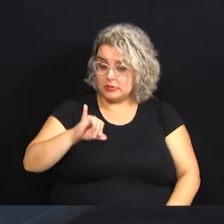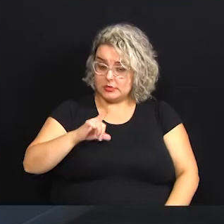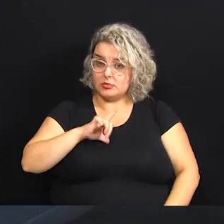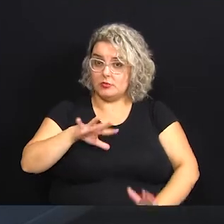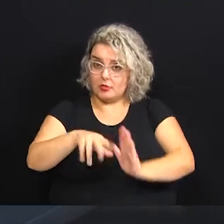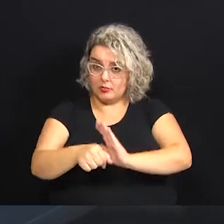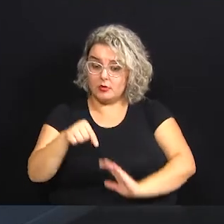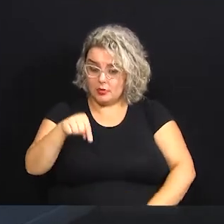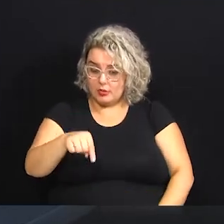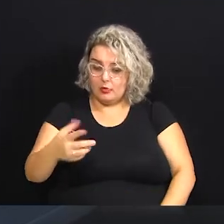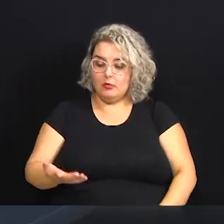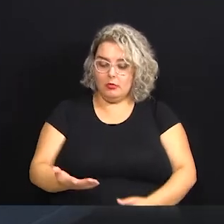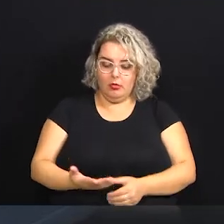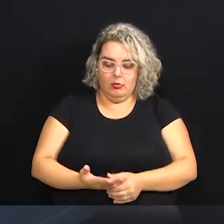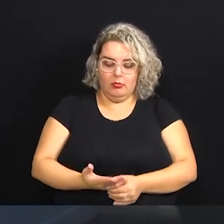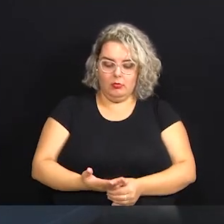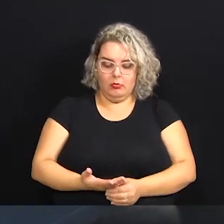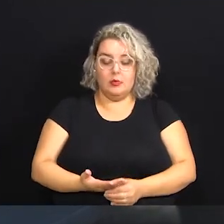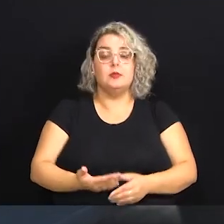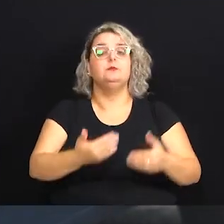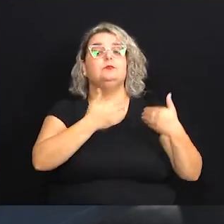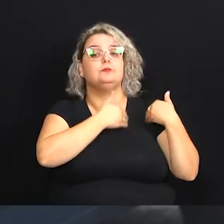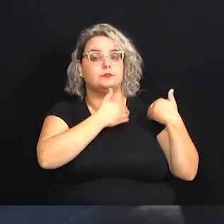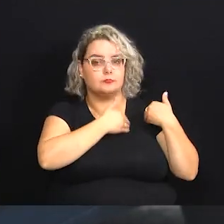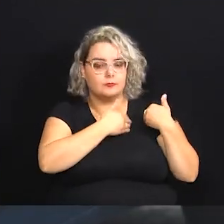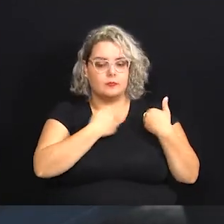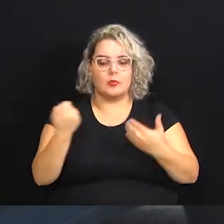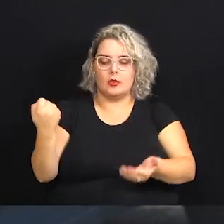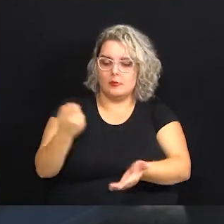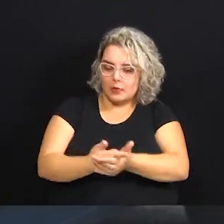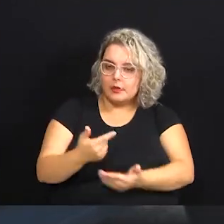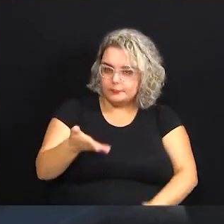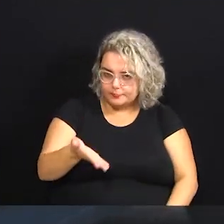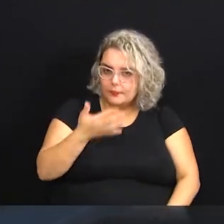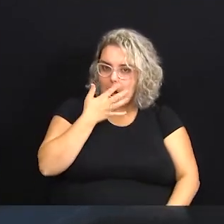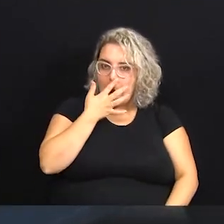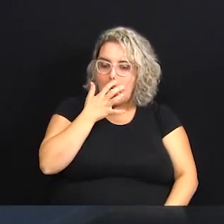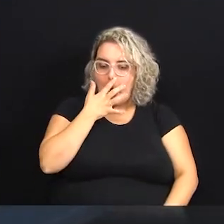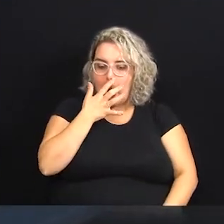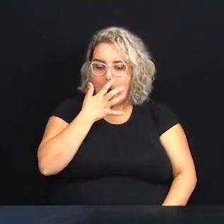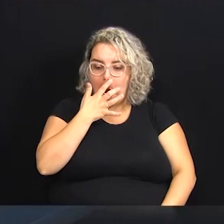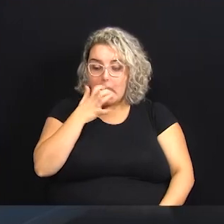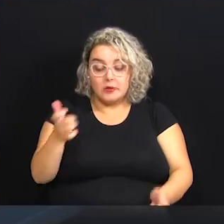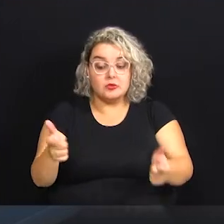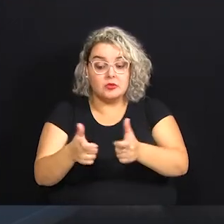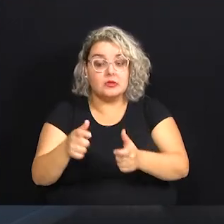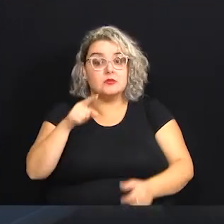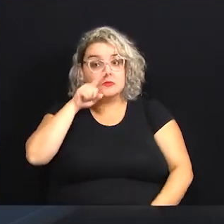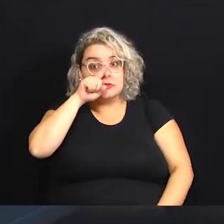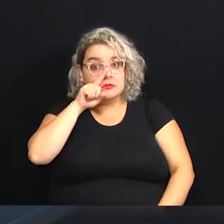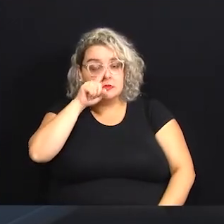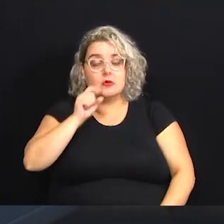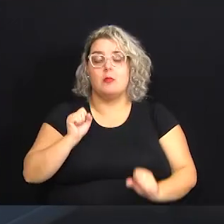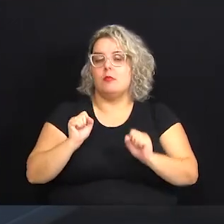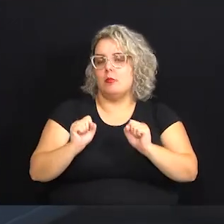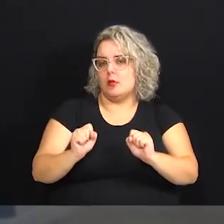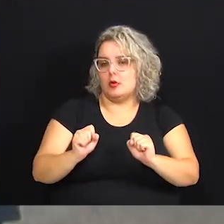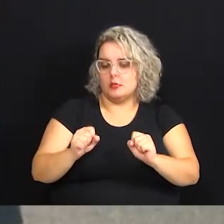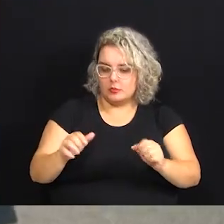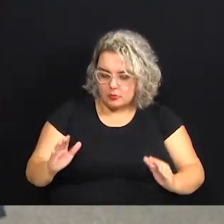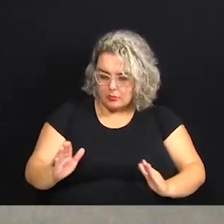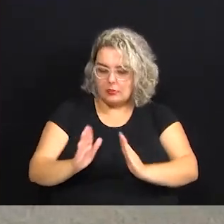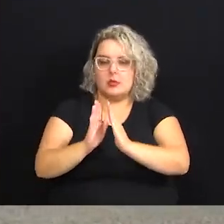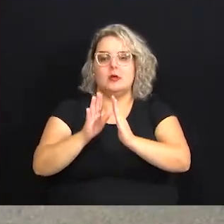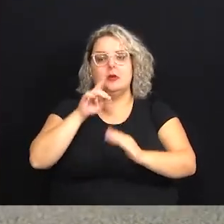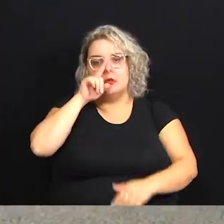local, ele então fica responsável por me pagar. Então, eu estou reduzindo o risco. Então, eu posso